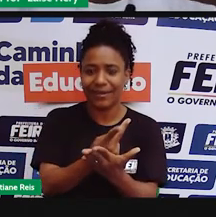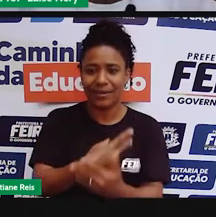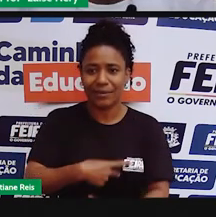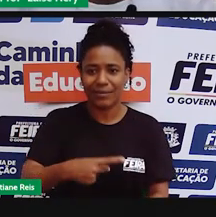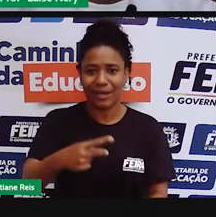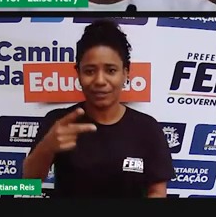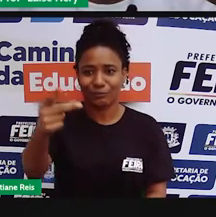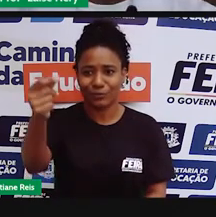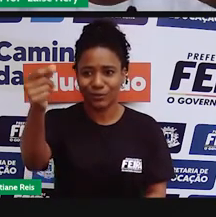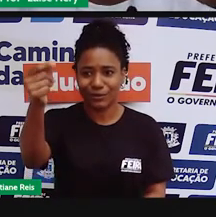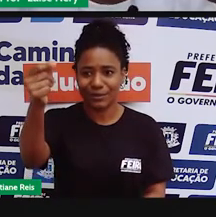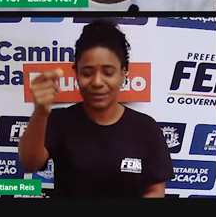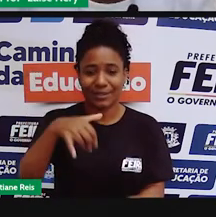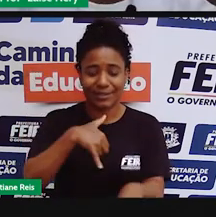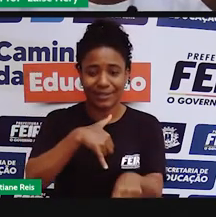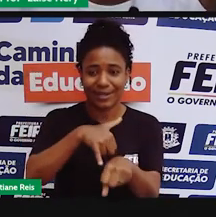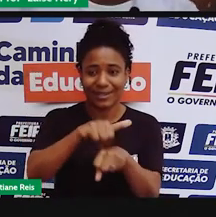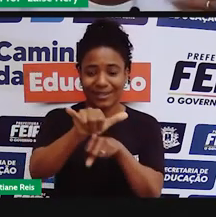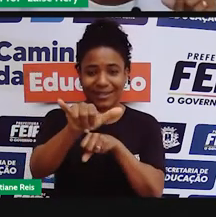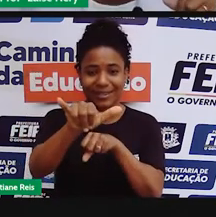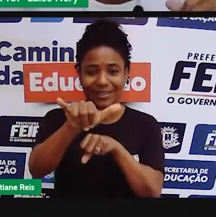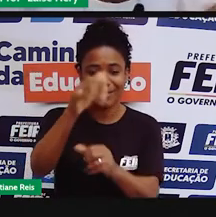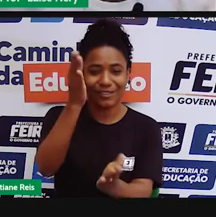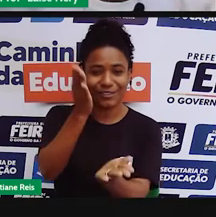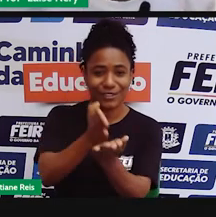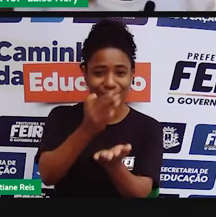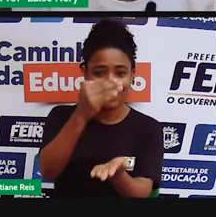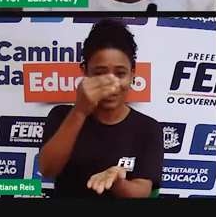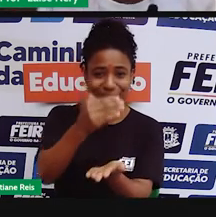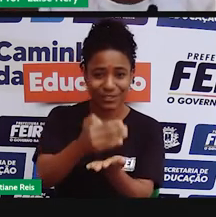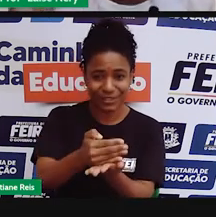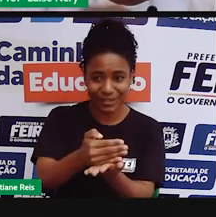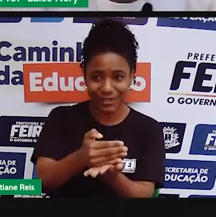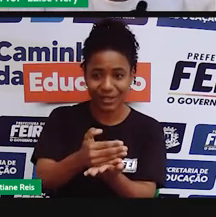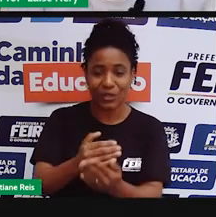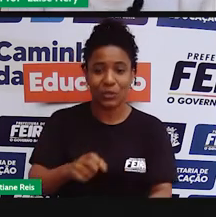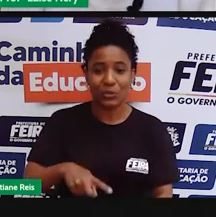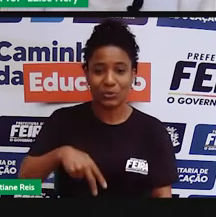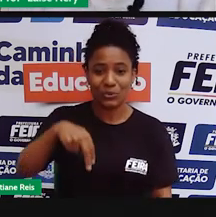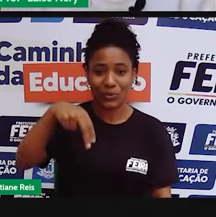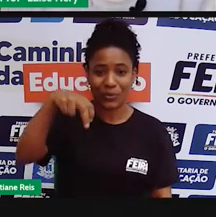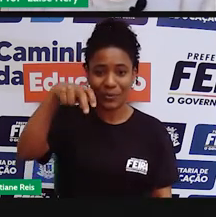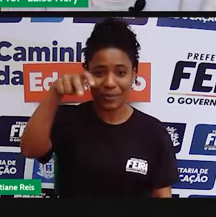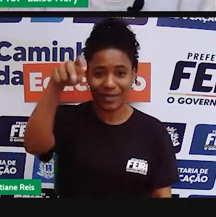partir, trair, dividir, subir,